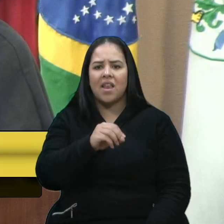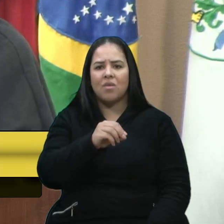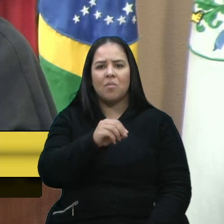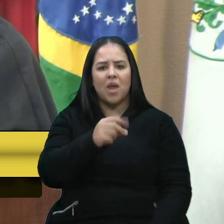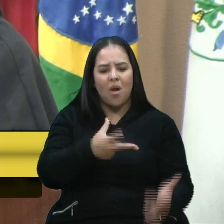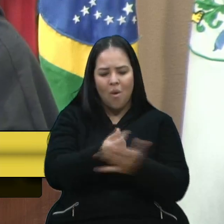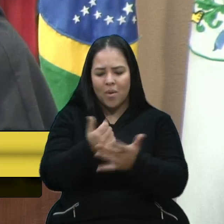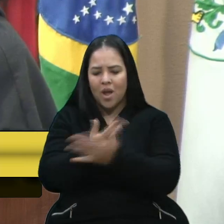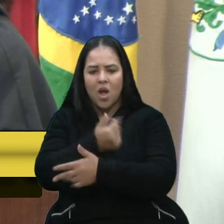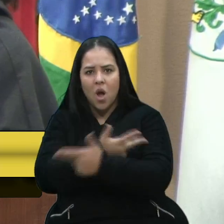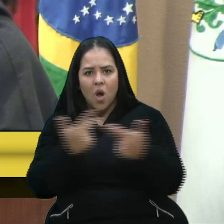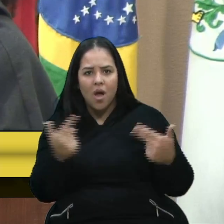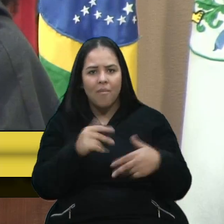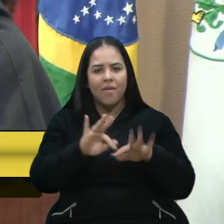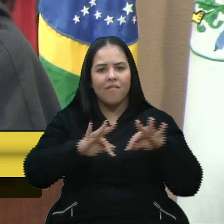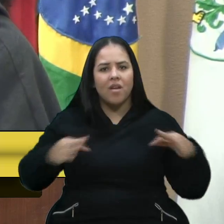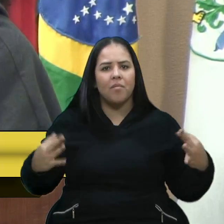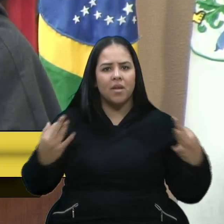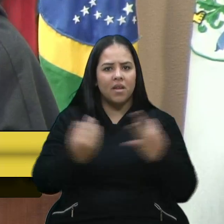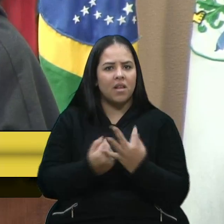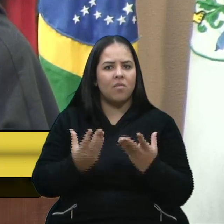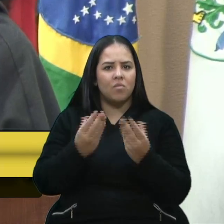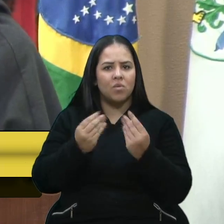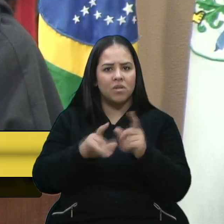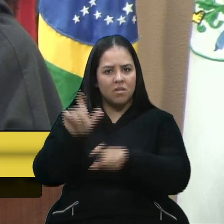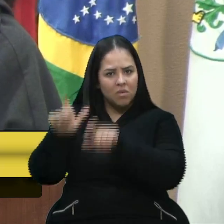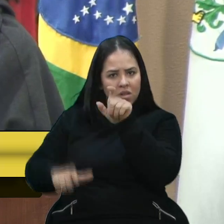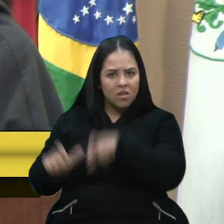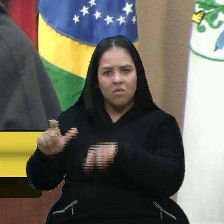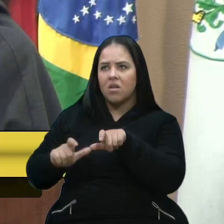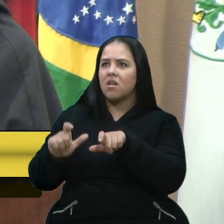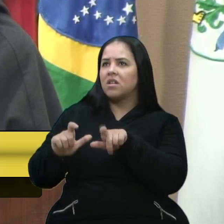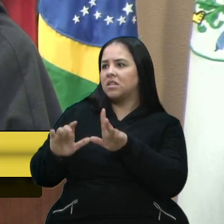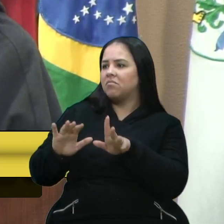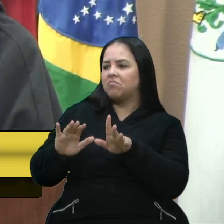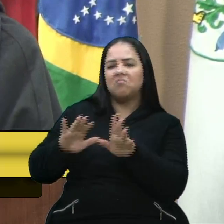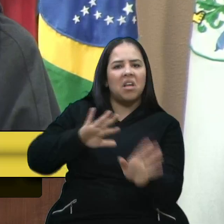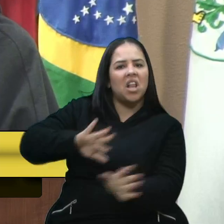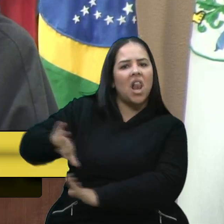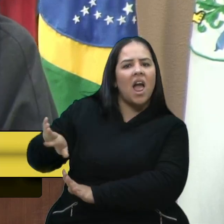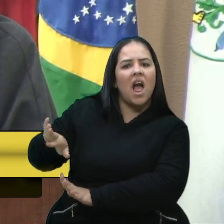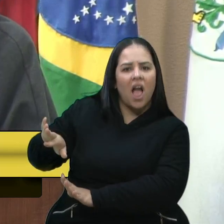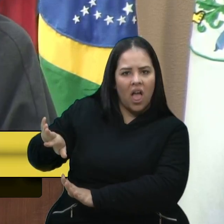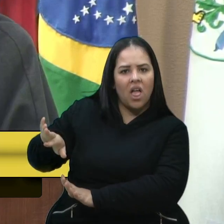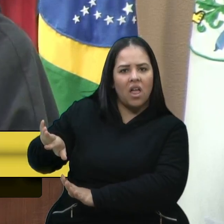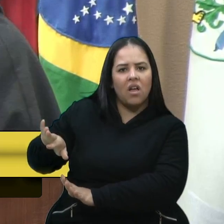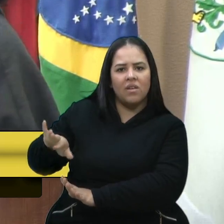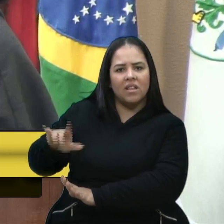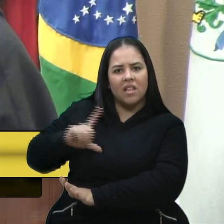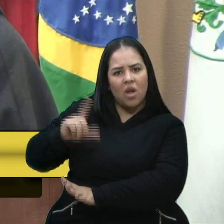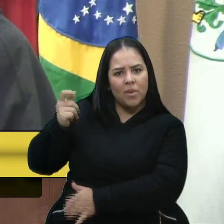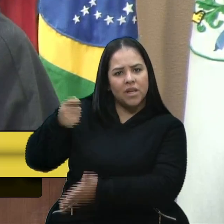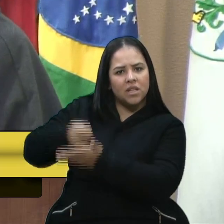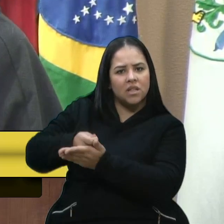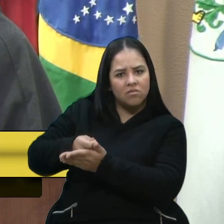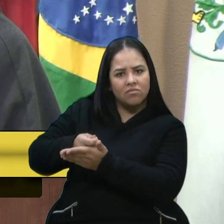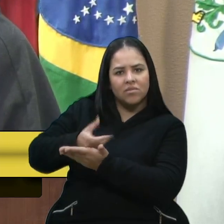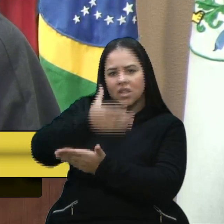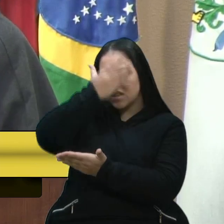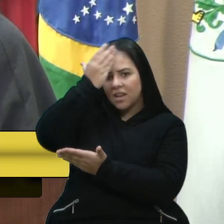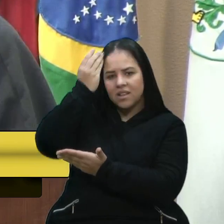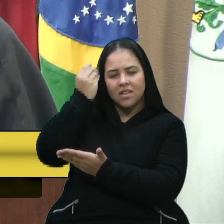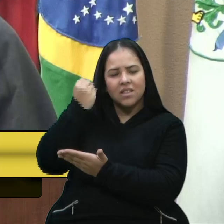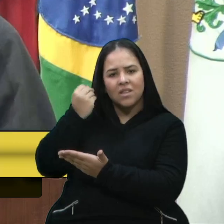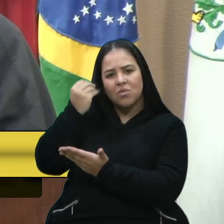famílias. Muitos estão deixando de lado, sendo obrigados a deixar de lado o seu sonho para